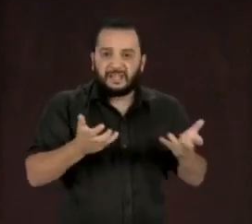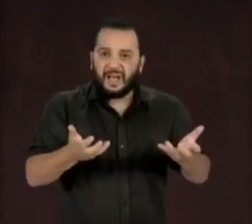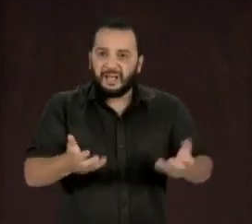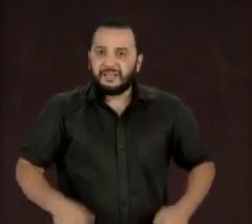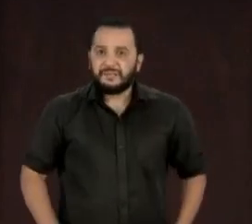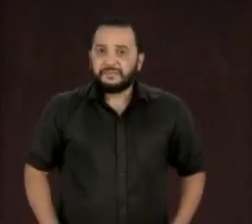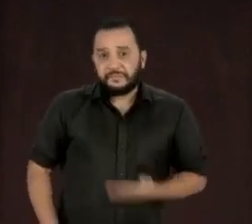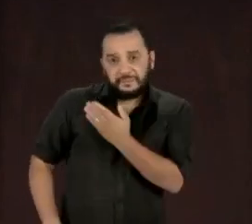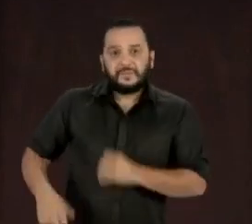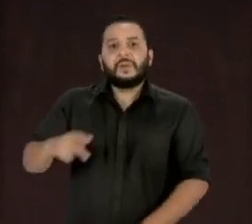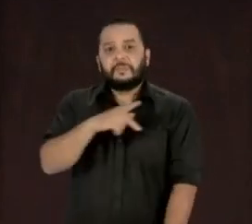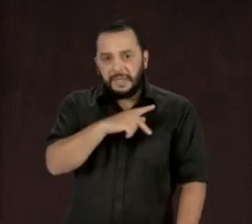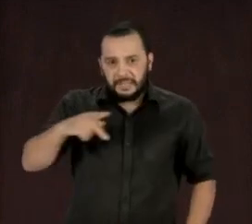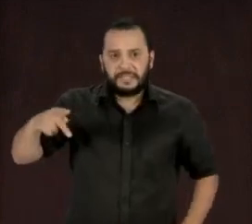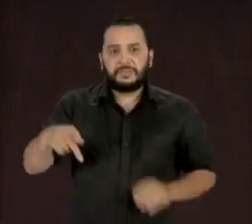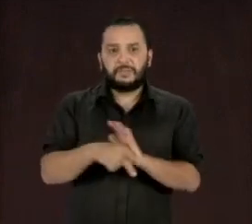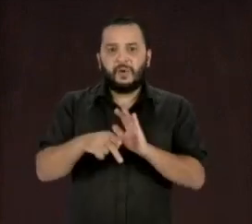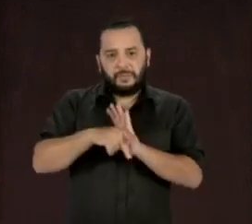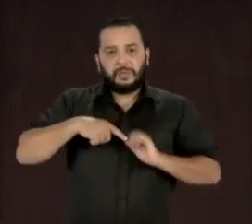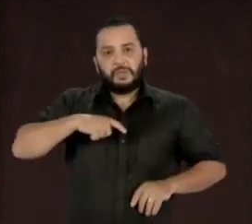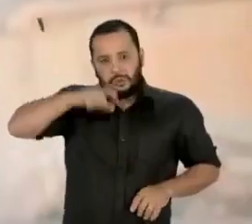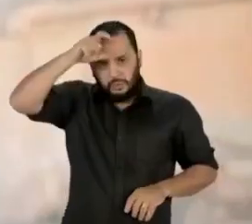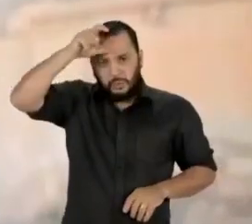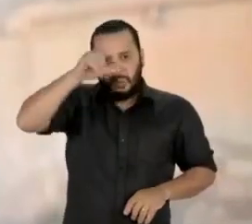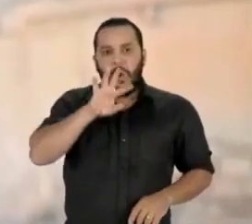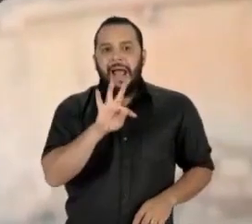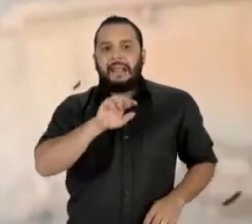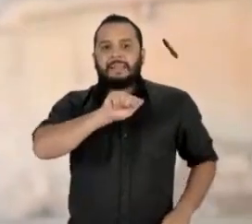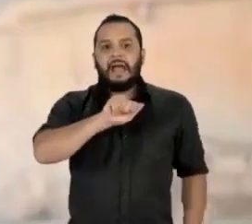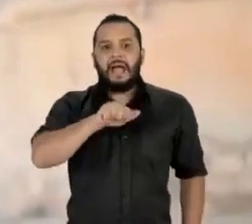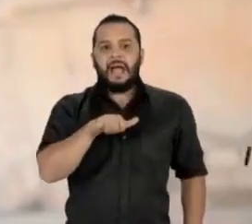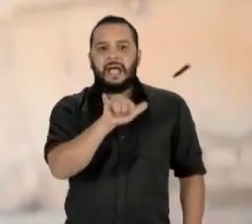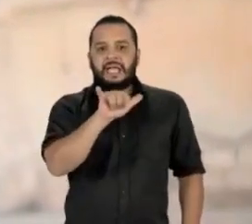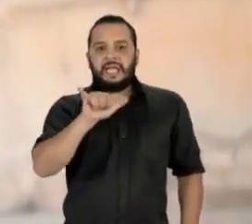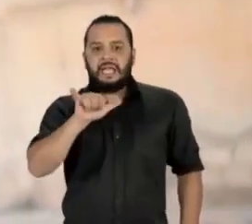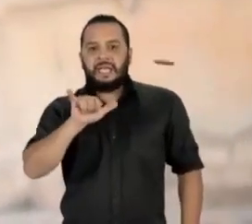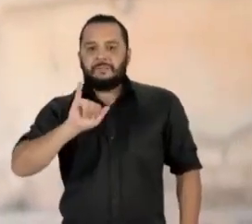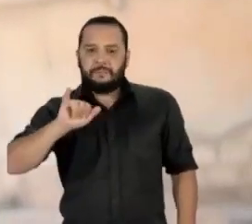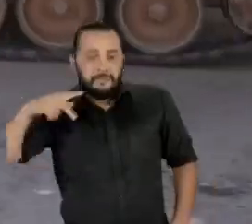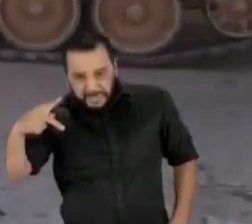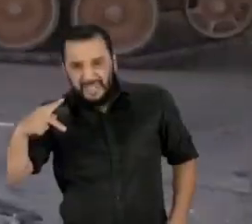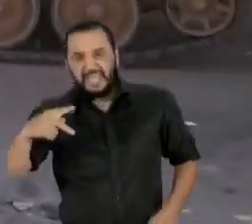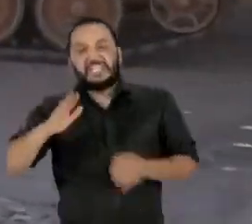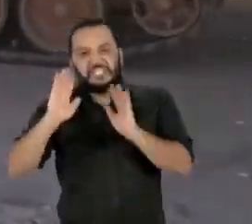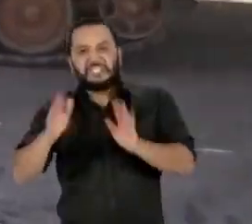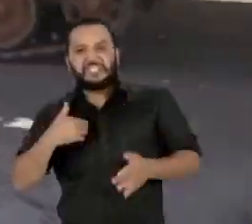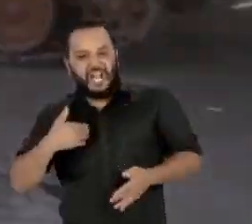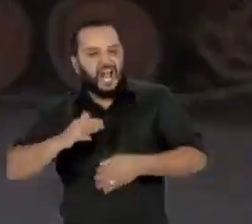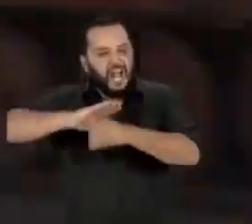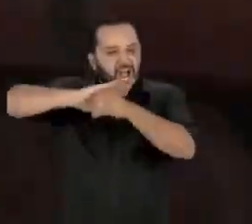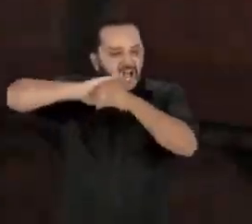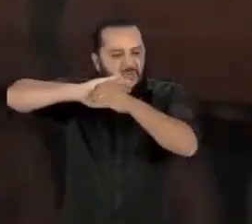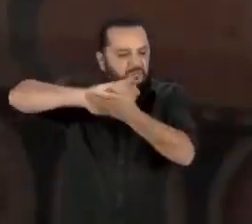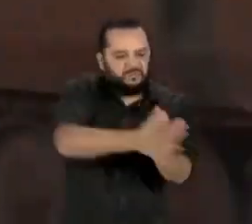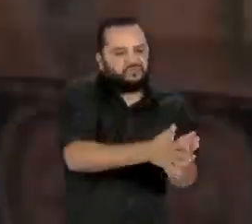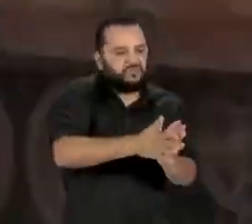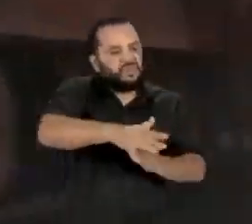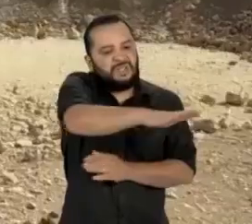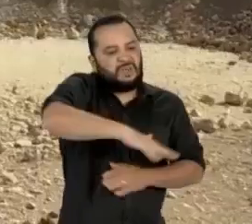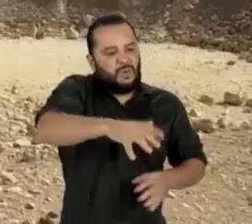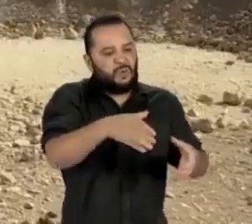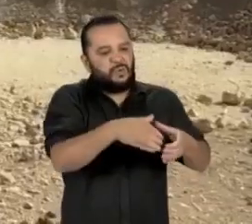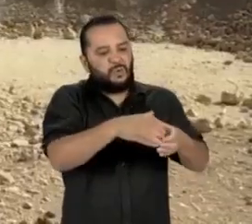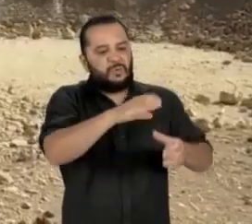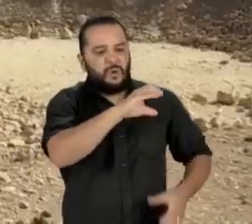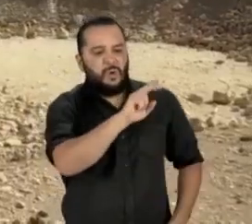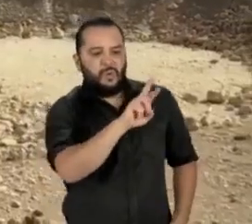O presidente turco Tayyip Erdogan disse que a ofensiva contra os curdos, lançada há uma semana, só vai terminar